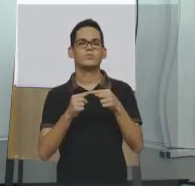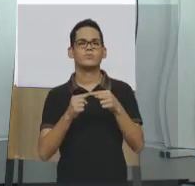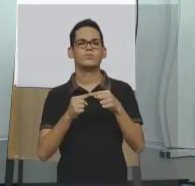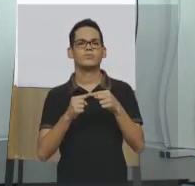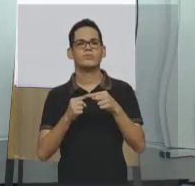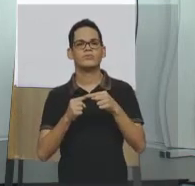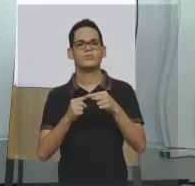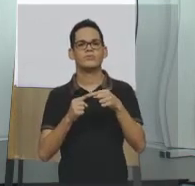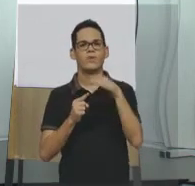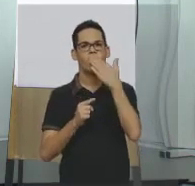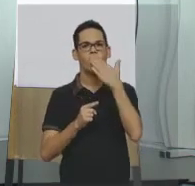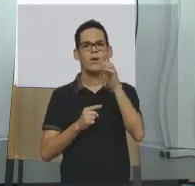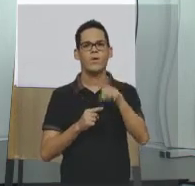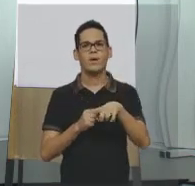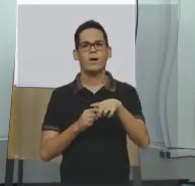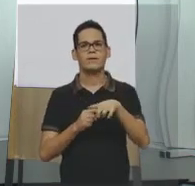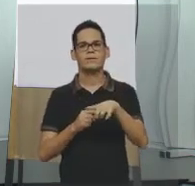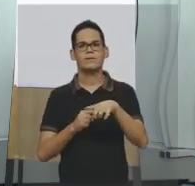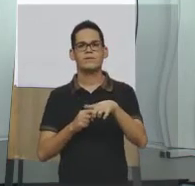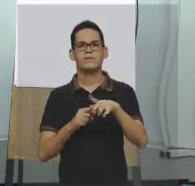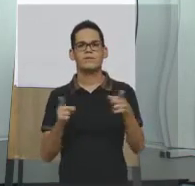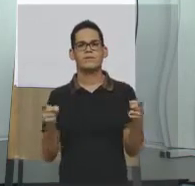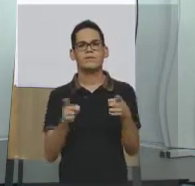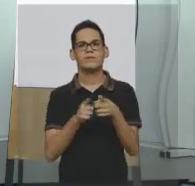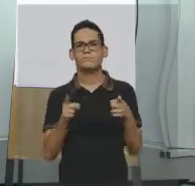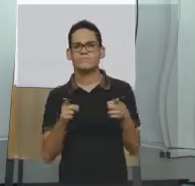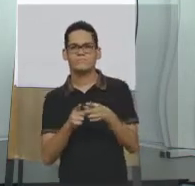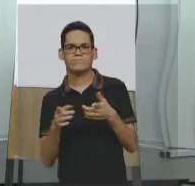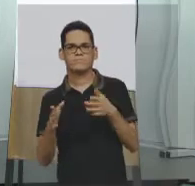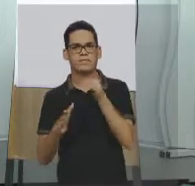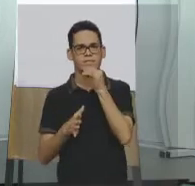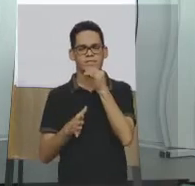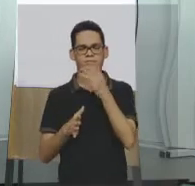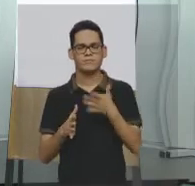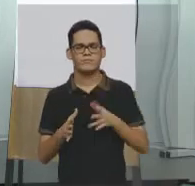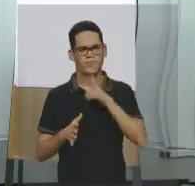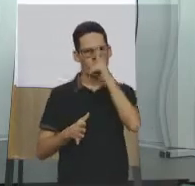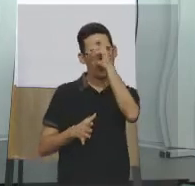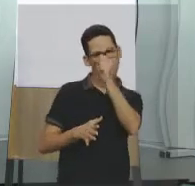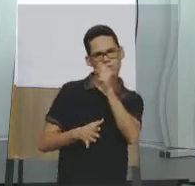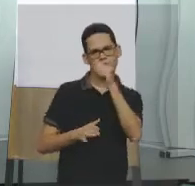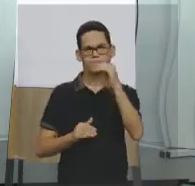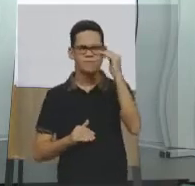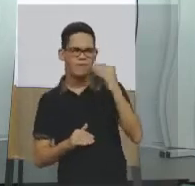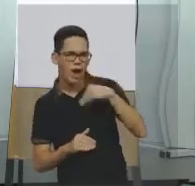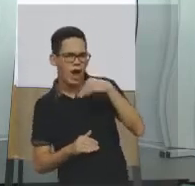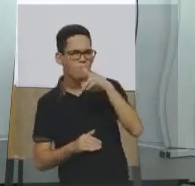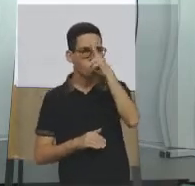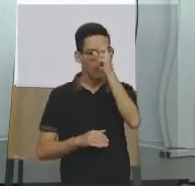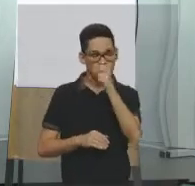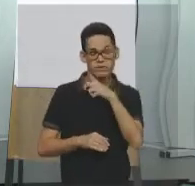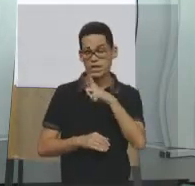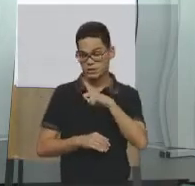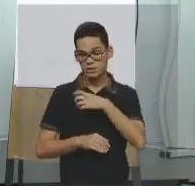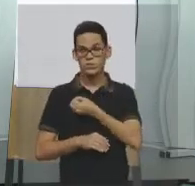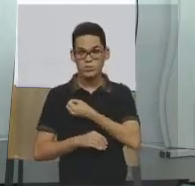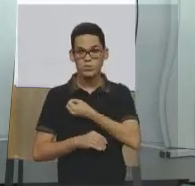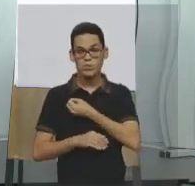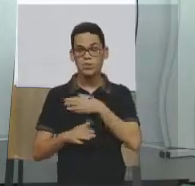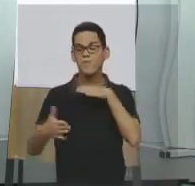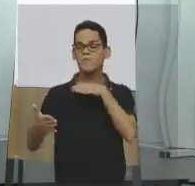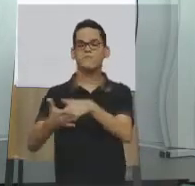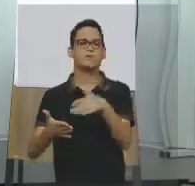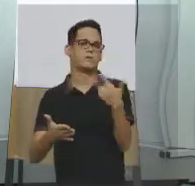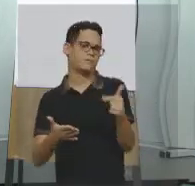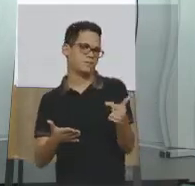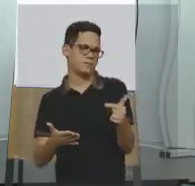ela seria numerada e não tem fim, seria infinita. Mas, na realidade, nós, historicamente,